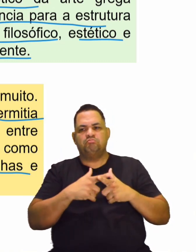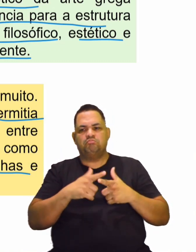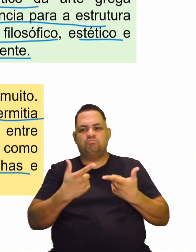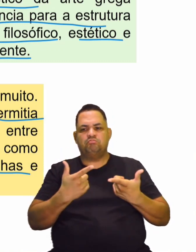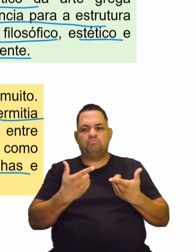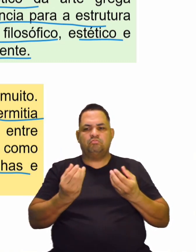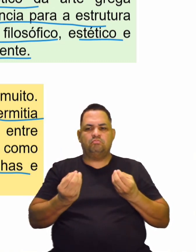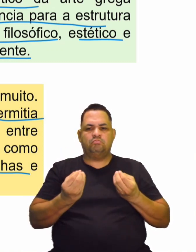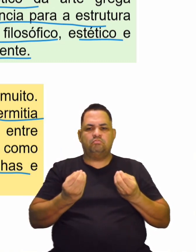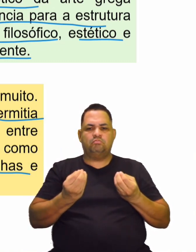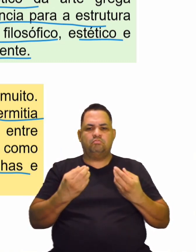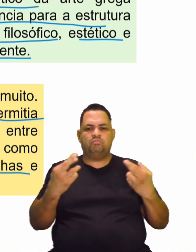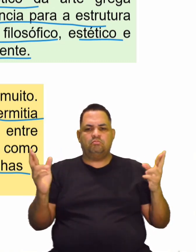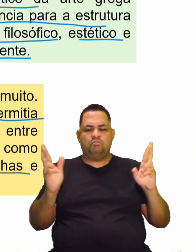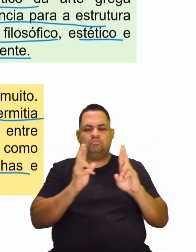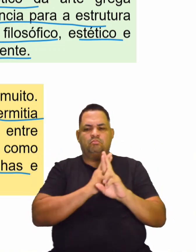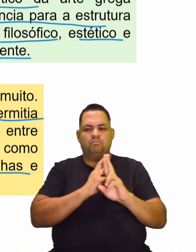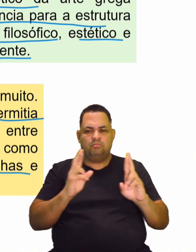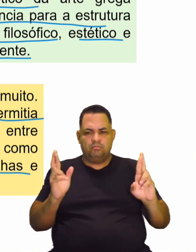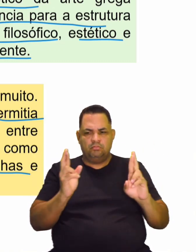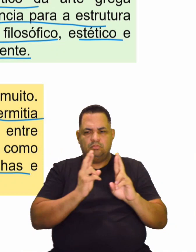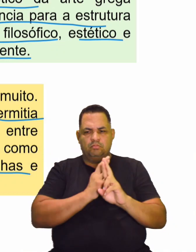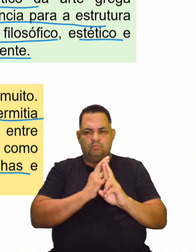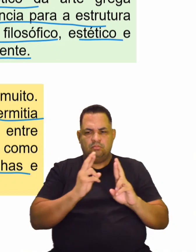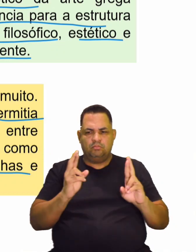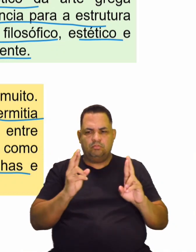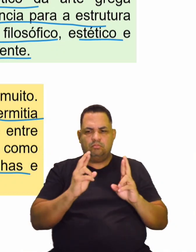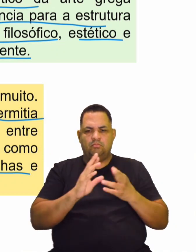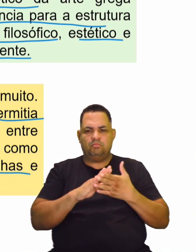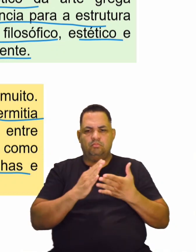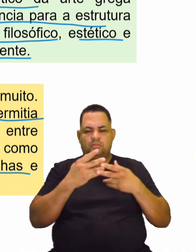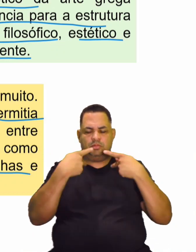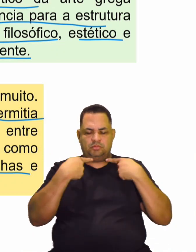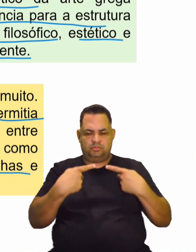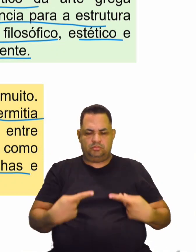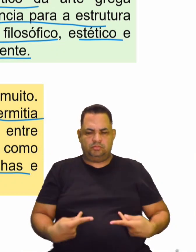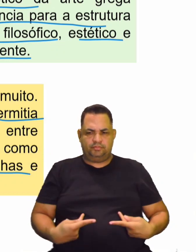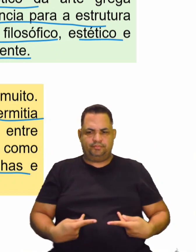bem relacionada às questões humanas.